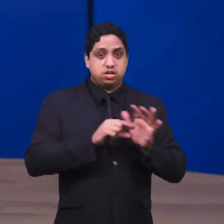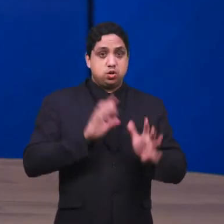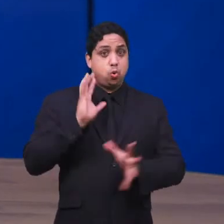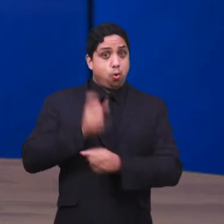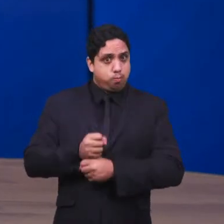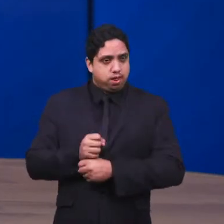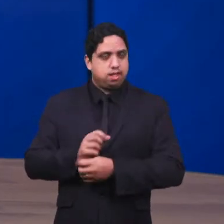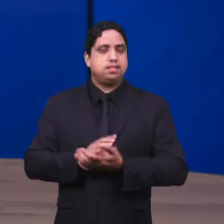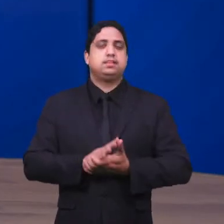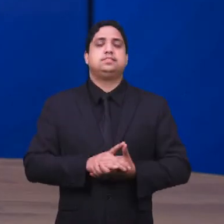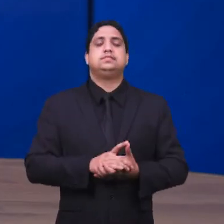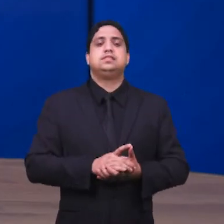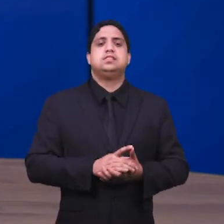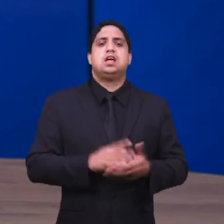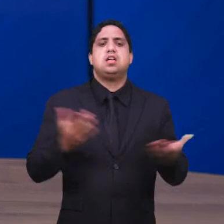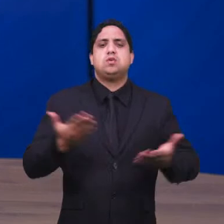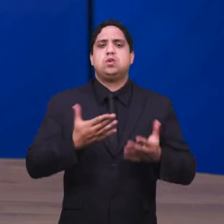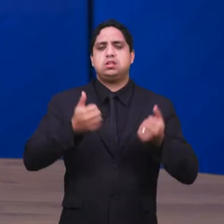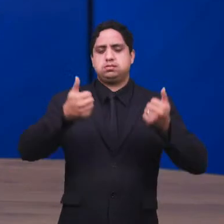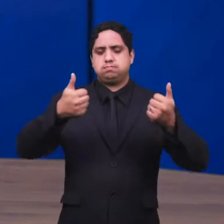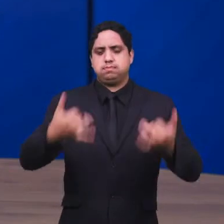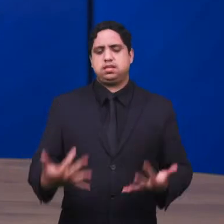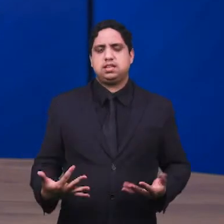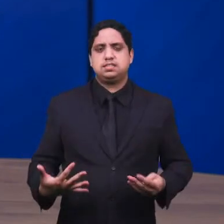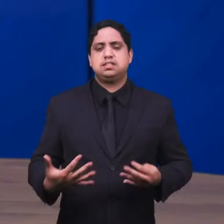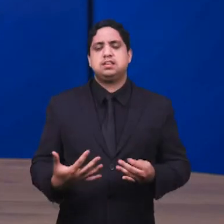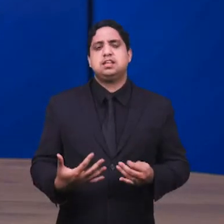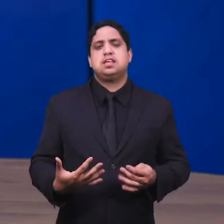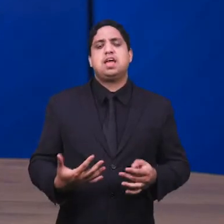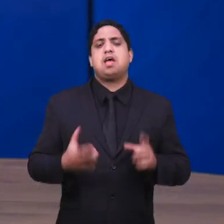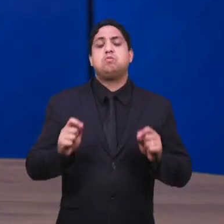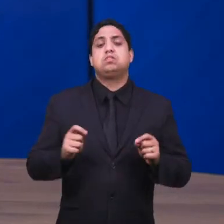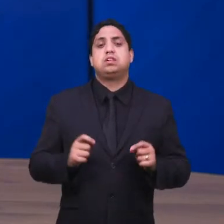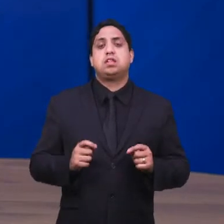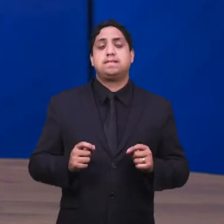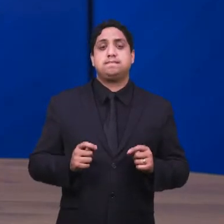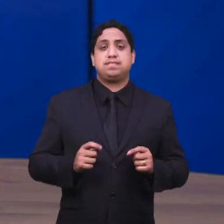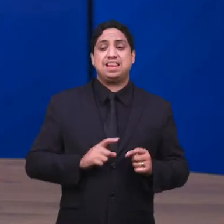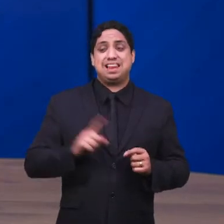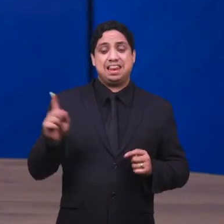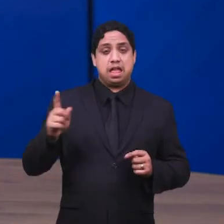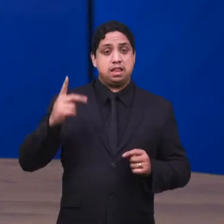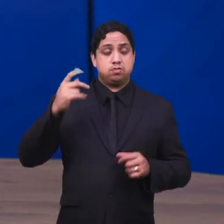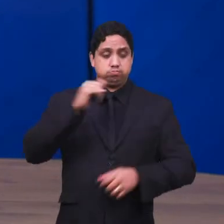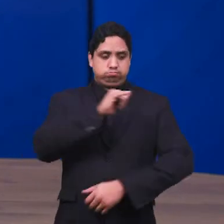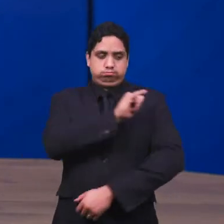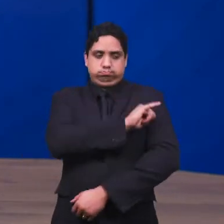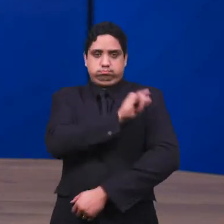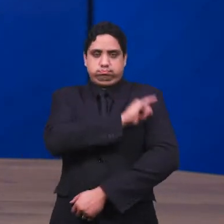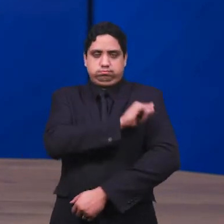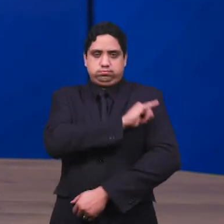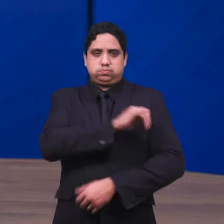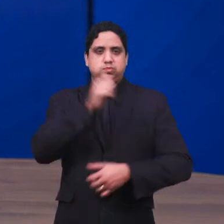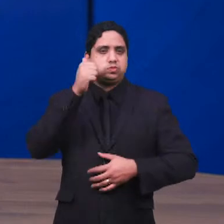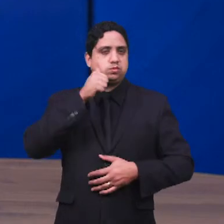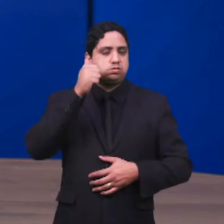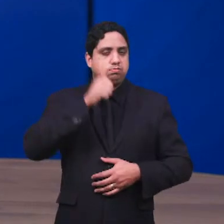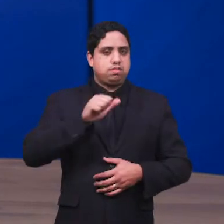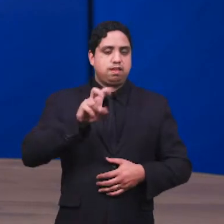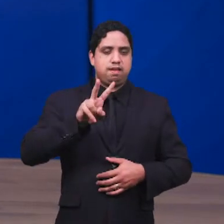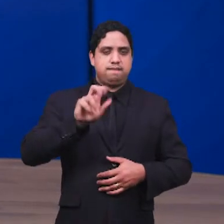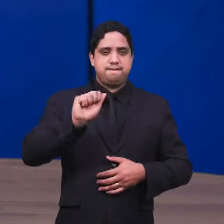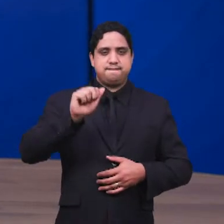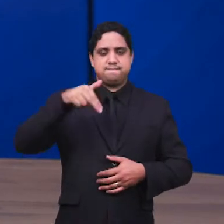essa parte. E quem vai nos dar a explicação para esse complemento dessa parte vai ser lá do estado do Rio de Janeiro, a nossa irmã